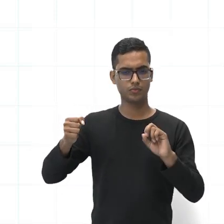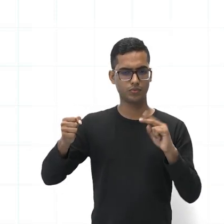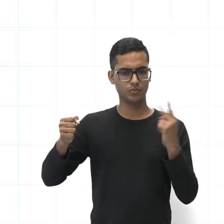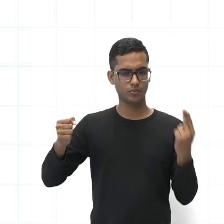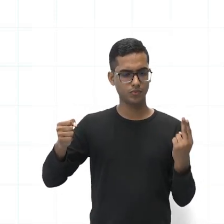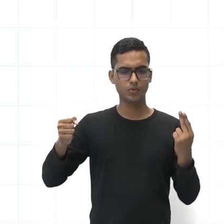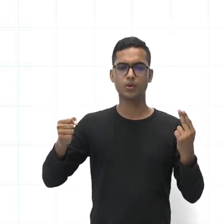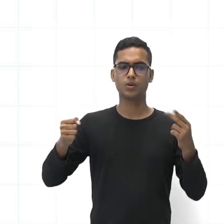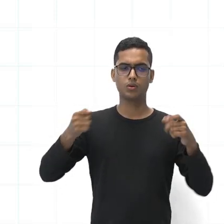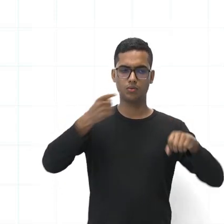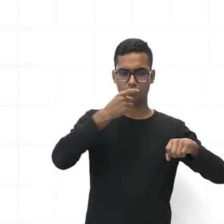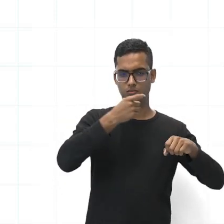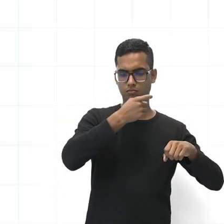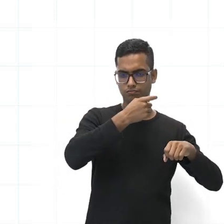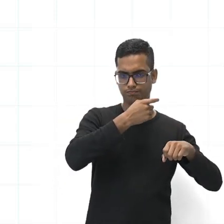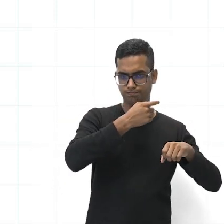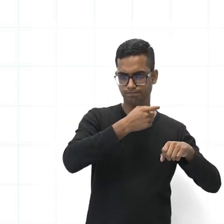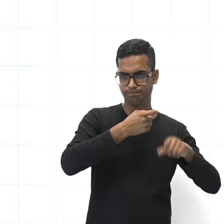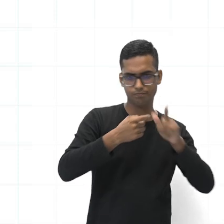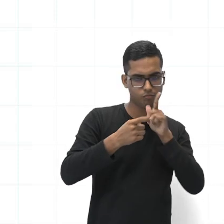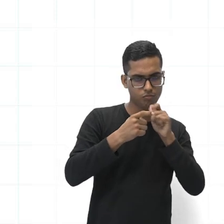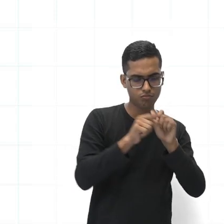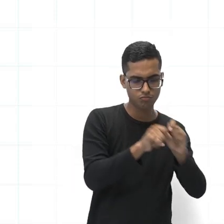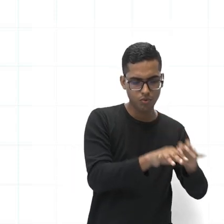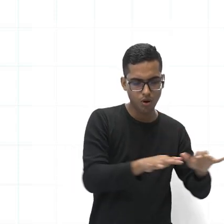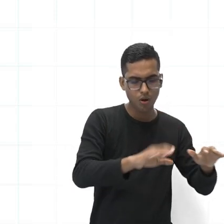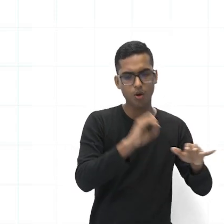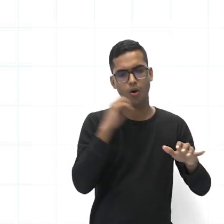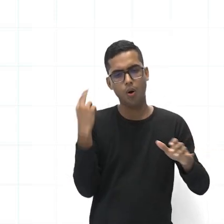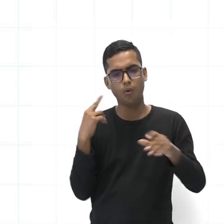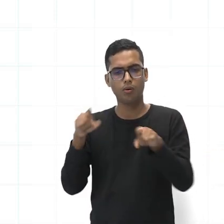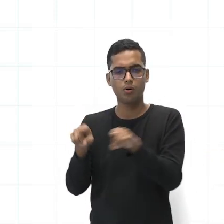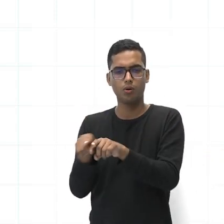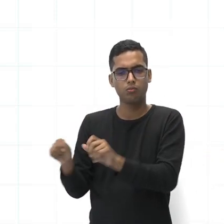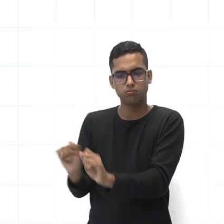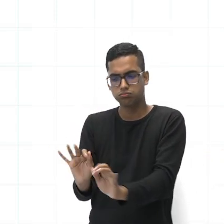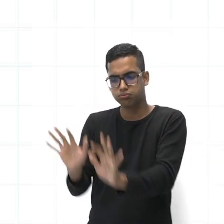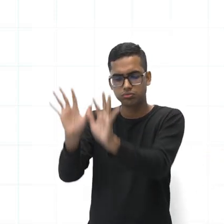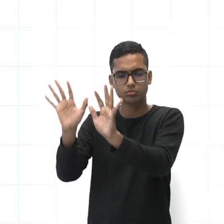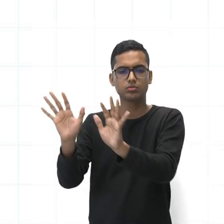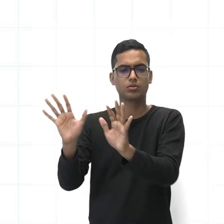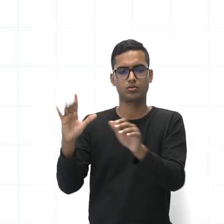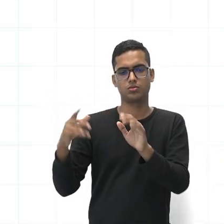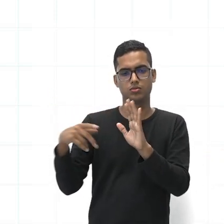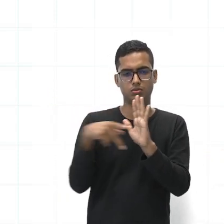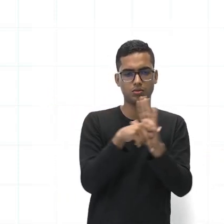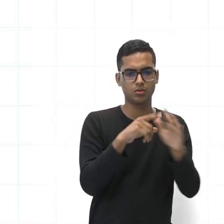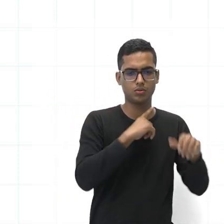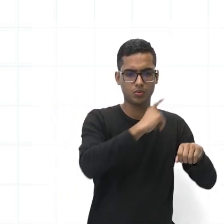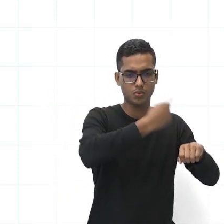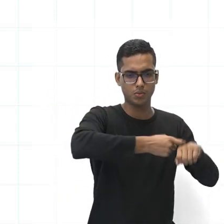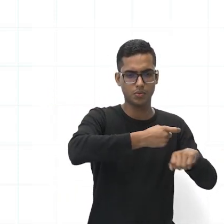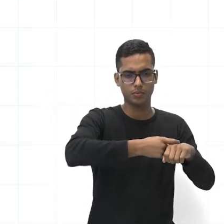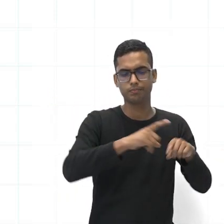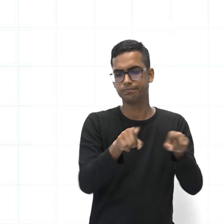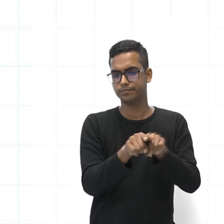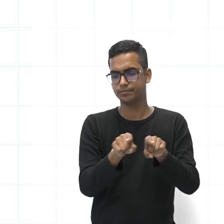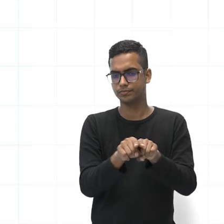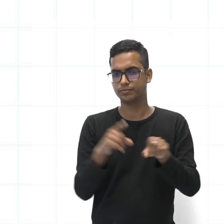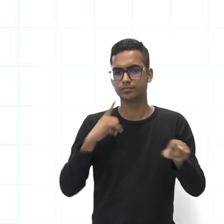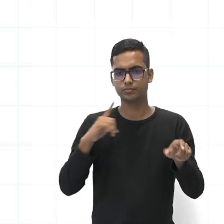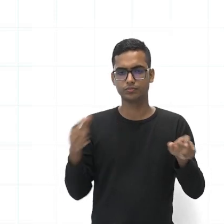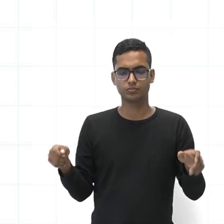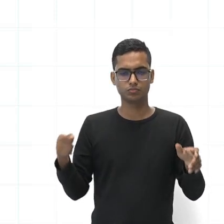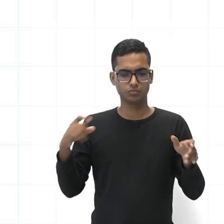e sólidos que se baseiam na passagem da mistura por um filtro. Observem aí a imagem.